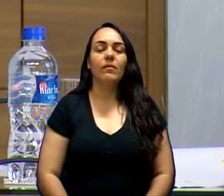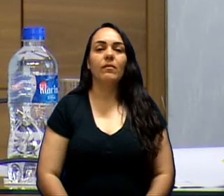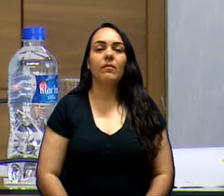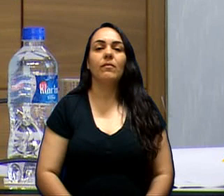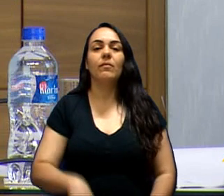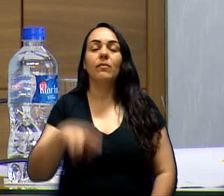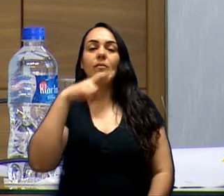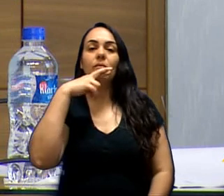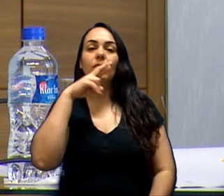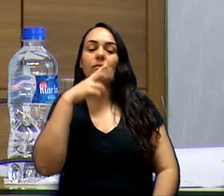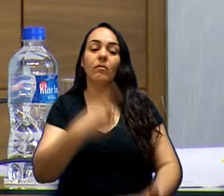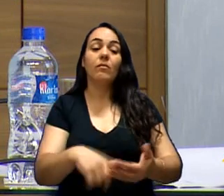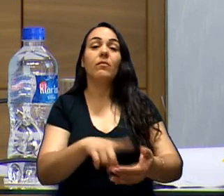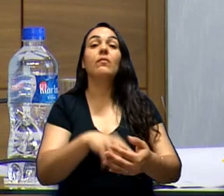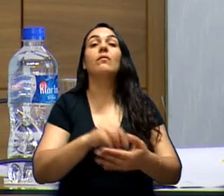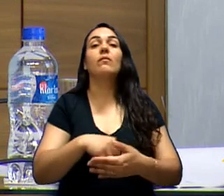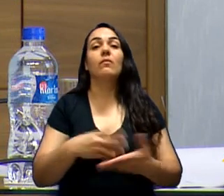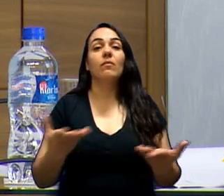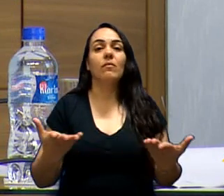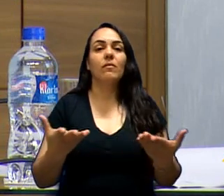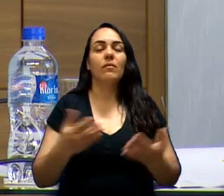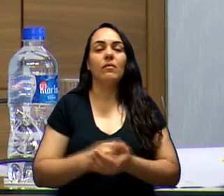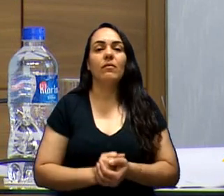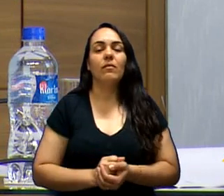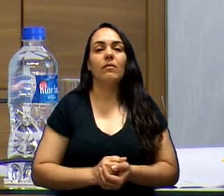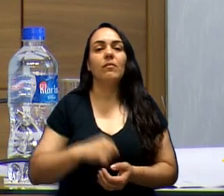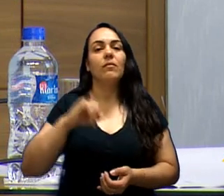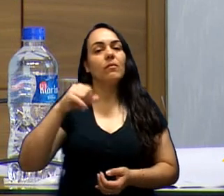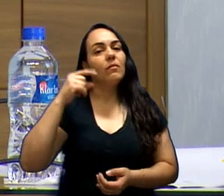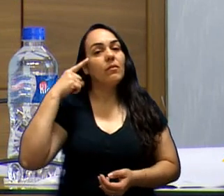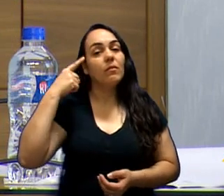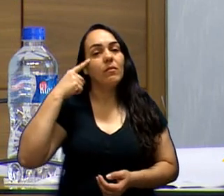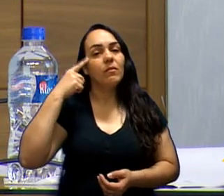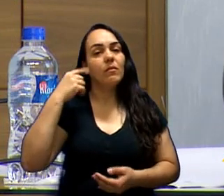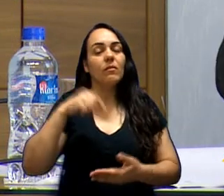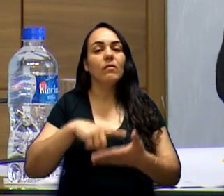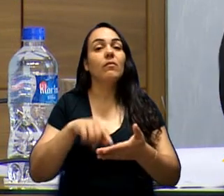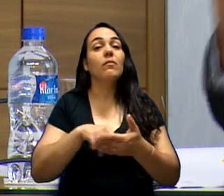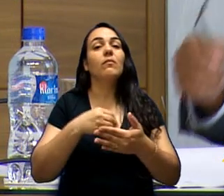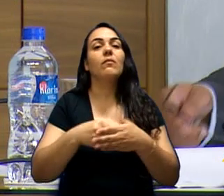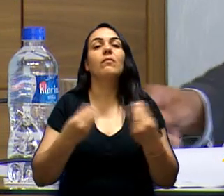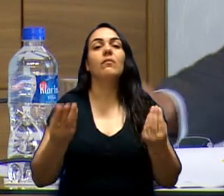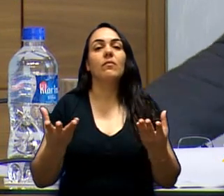Rodrigo Manga, o voto. João Donizete.